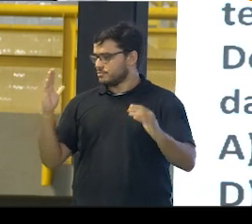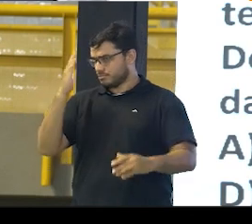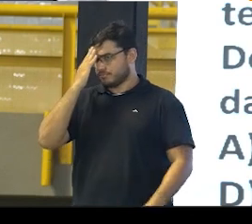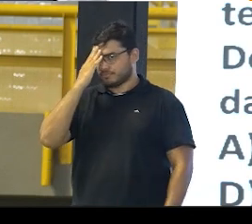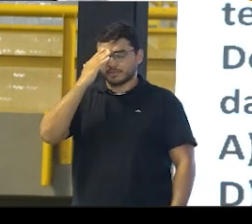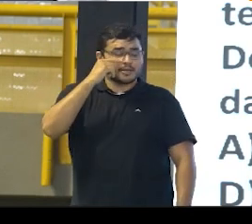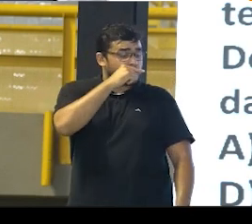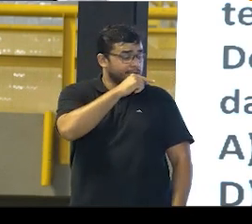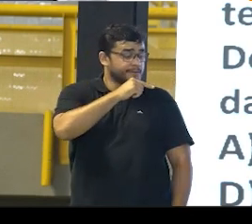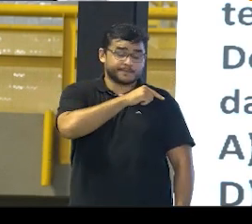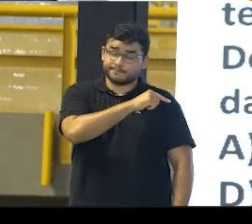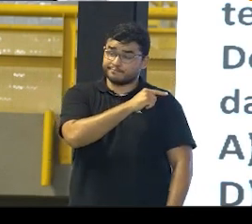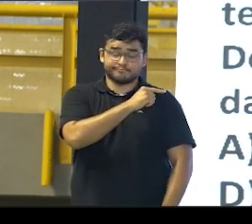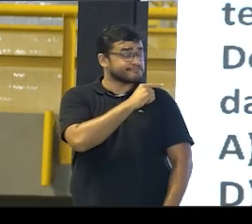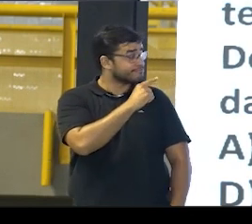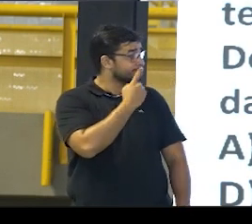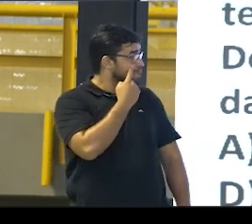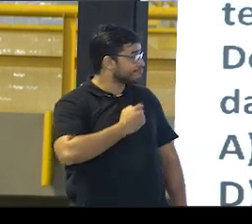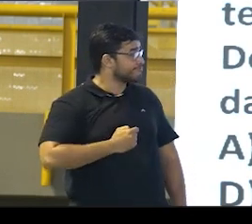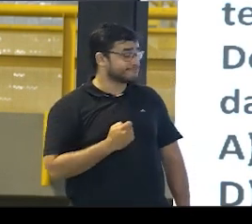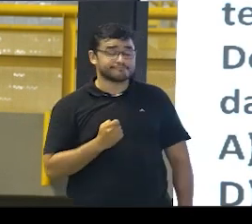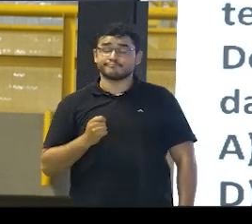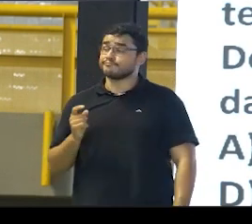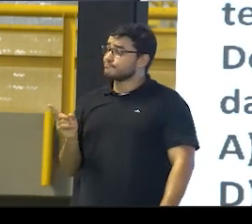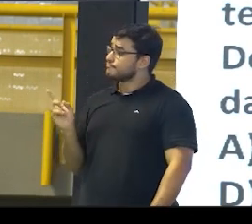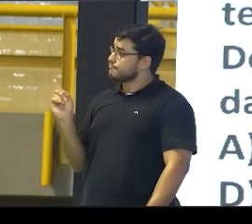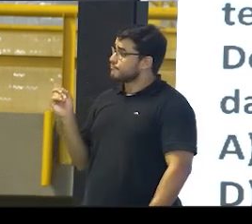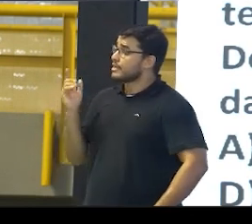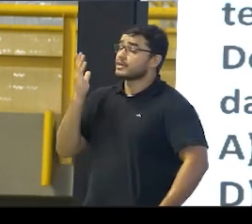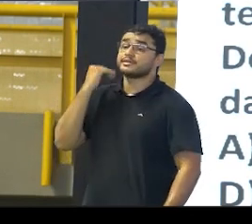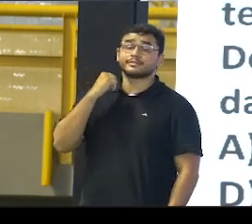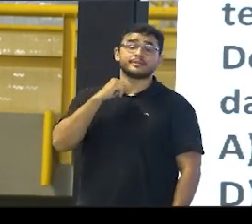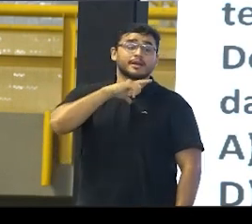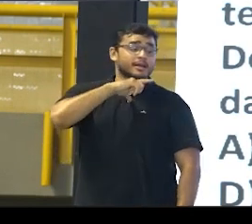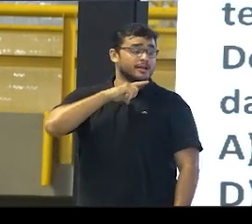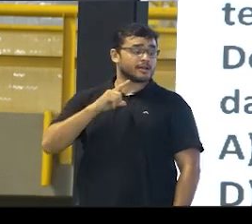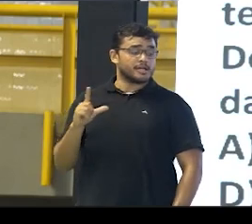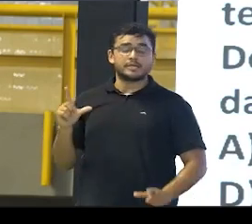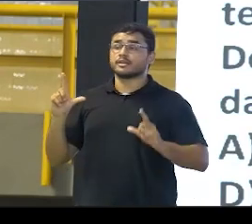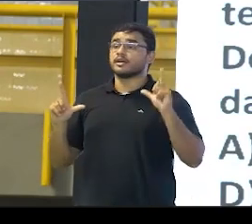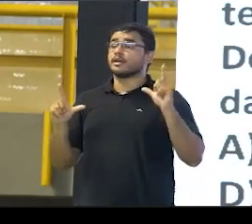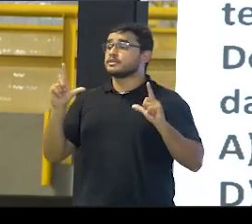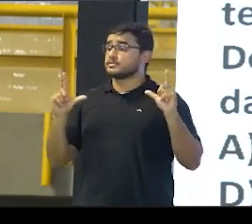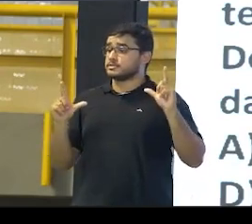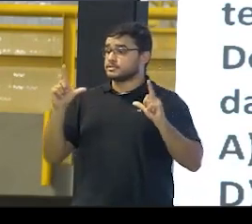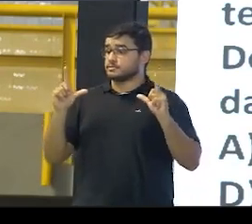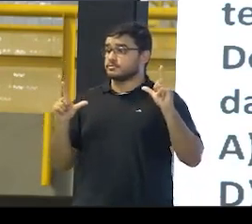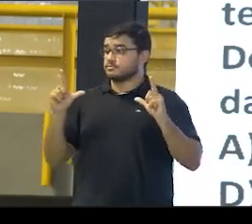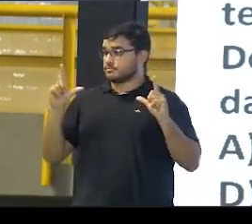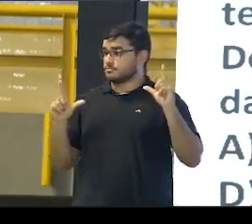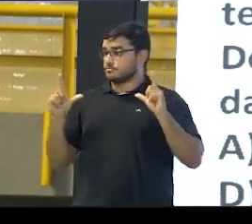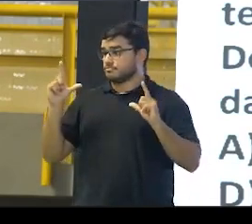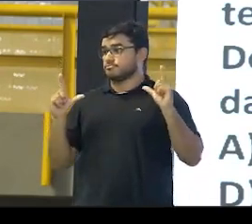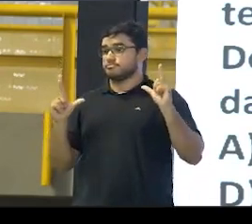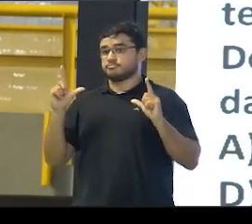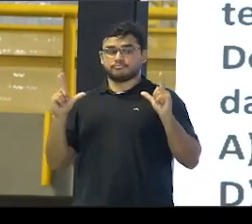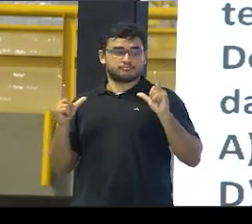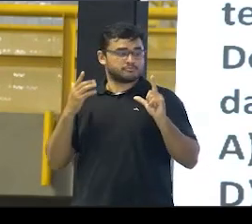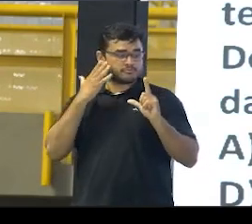hoje, que é a chamada widescreen. Só que essa TV da nossa questão, ela é no